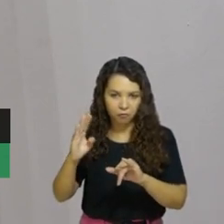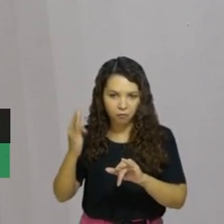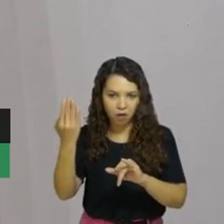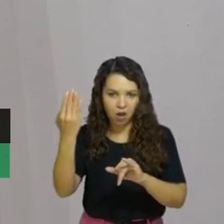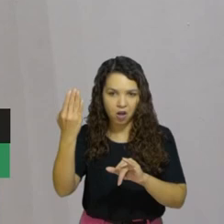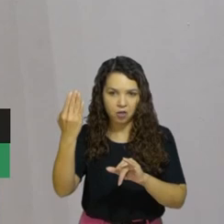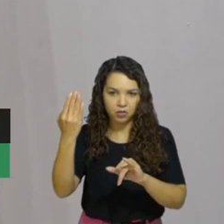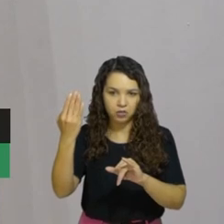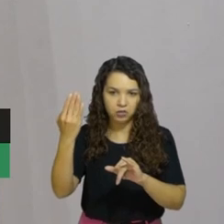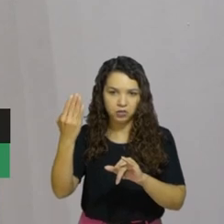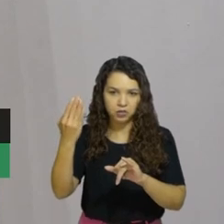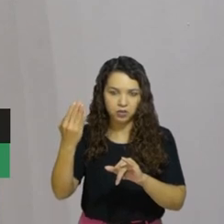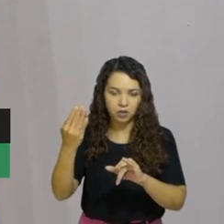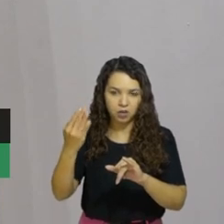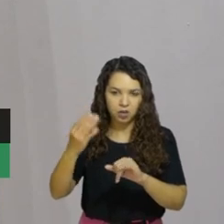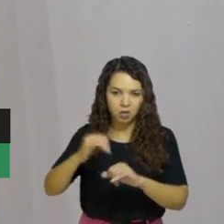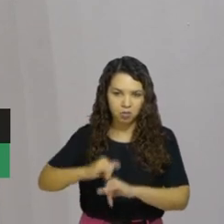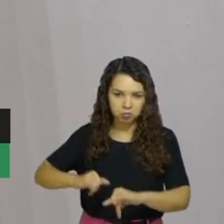dissimando ódio,